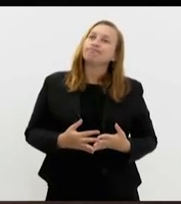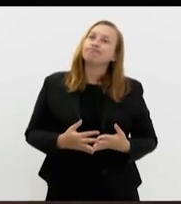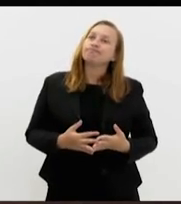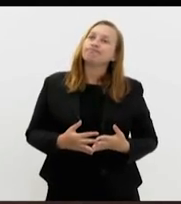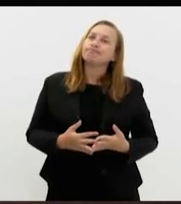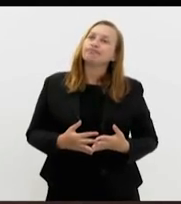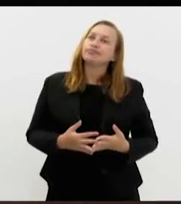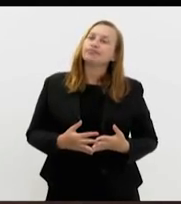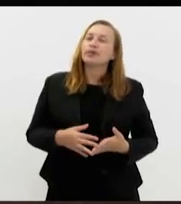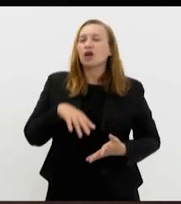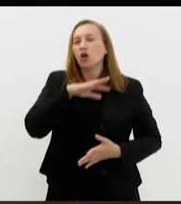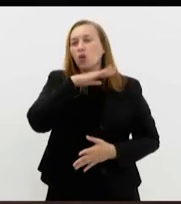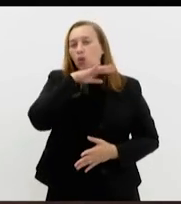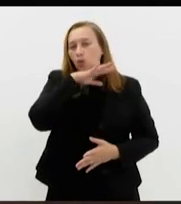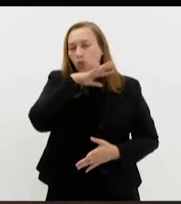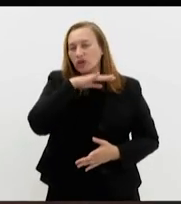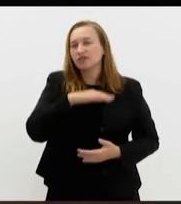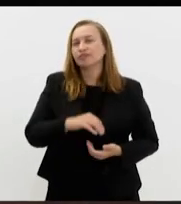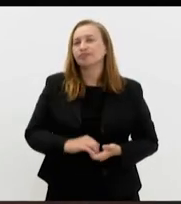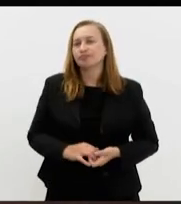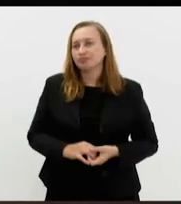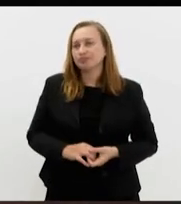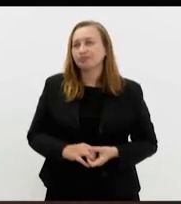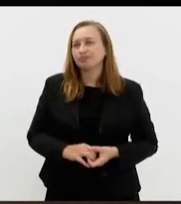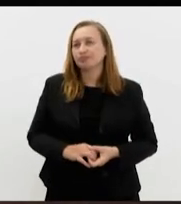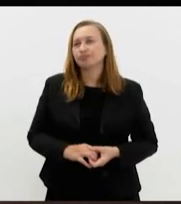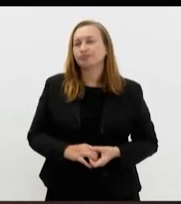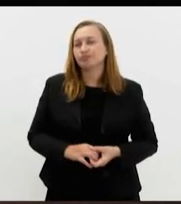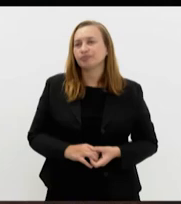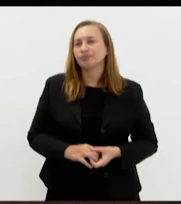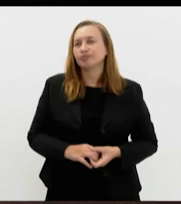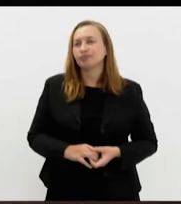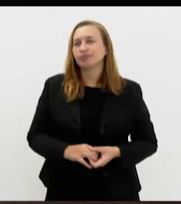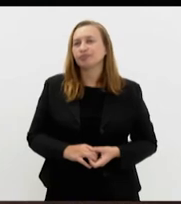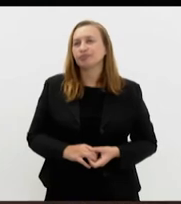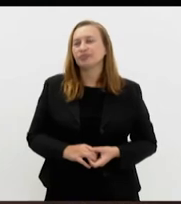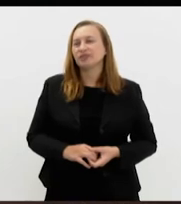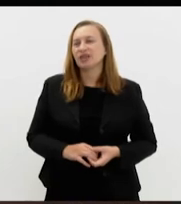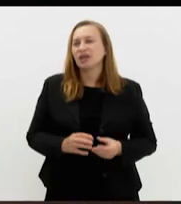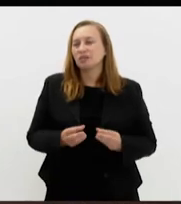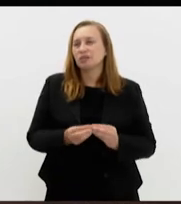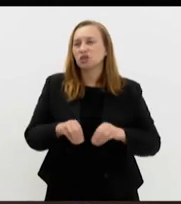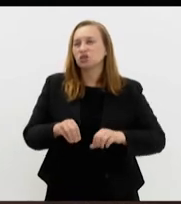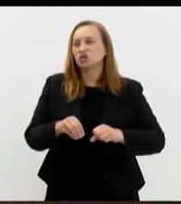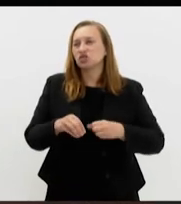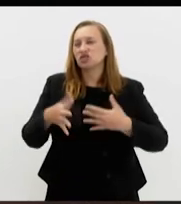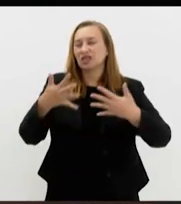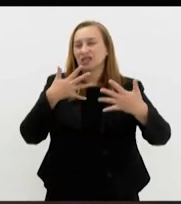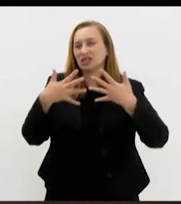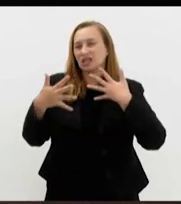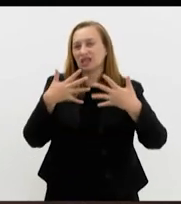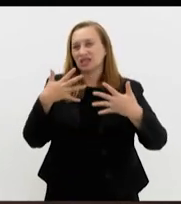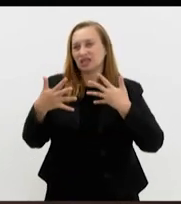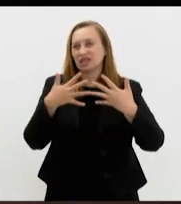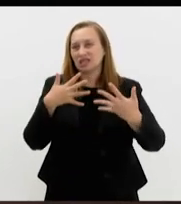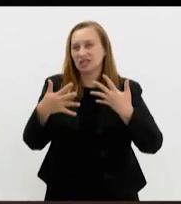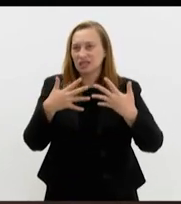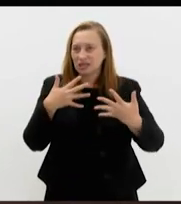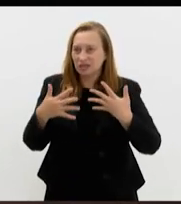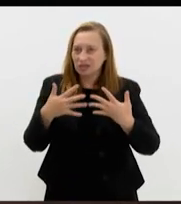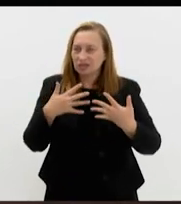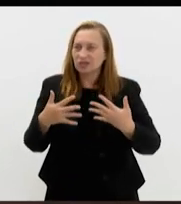é um péssimo indicativo que ofende a transparência e ofende, né, exatamente